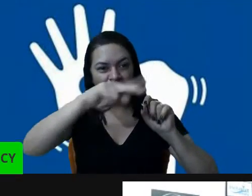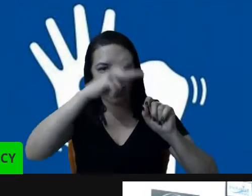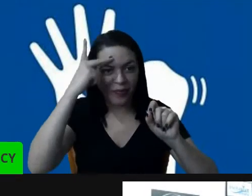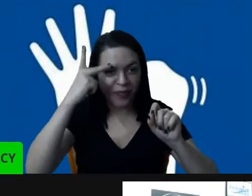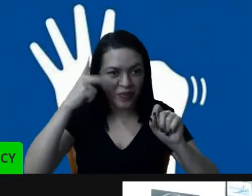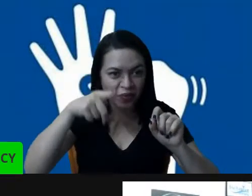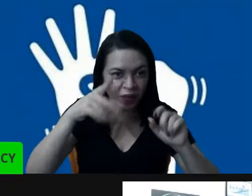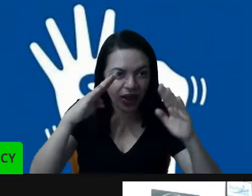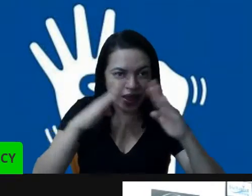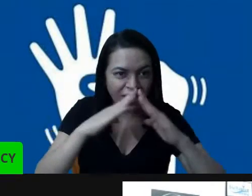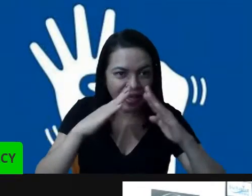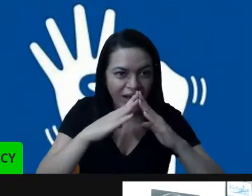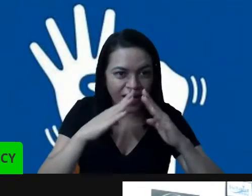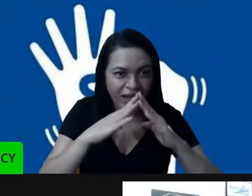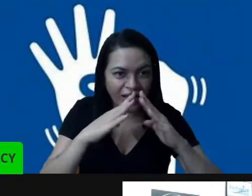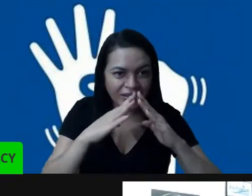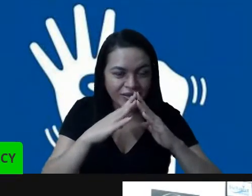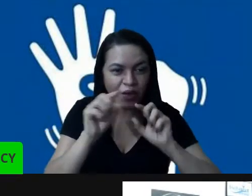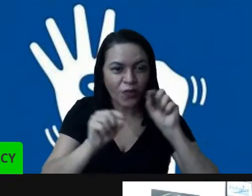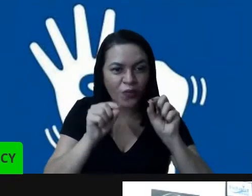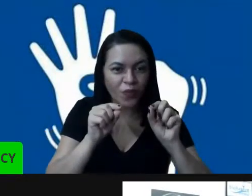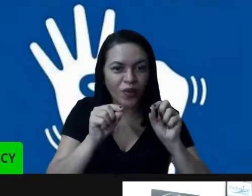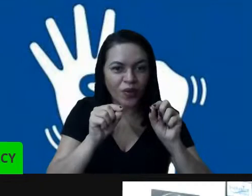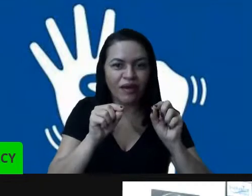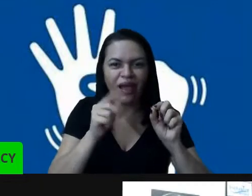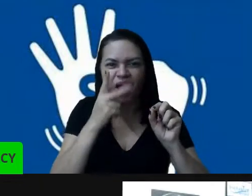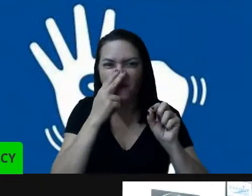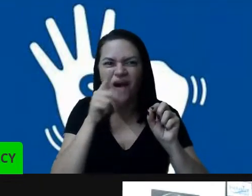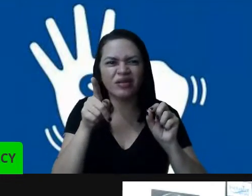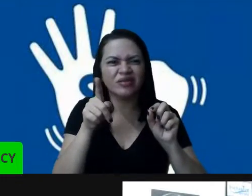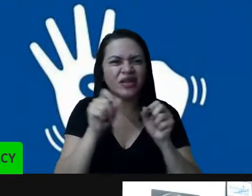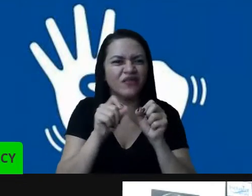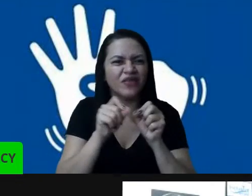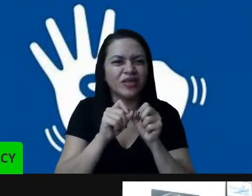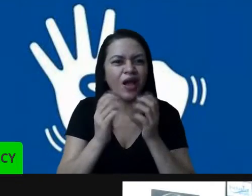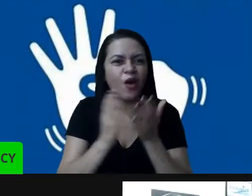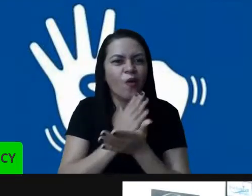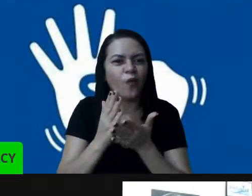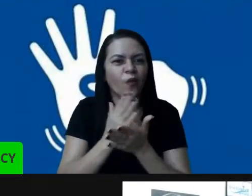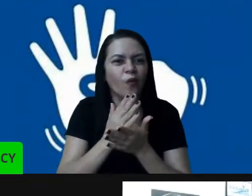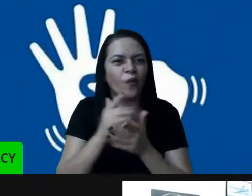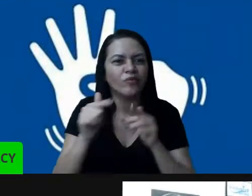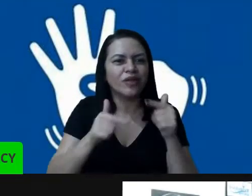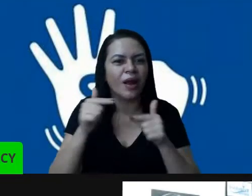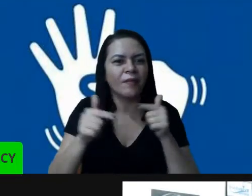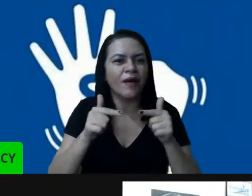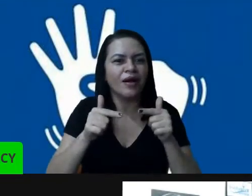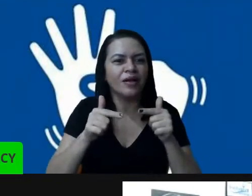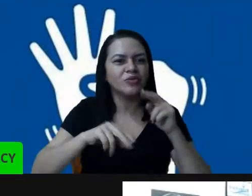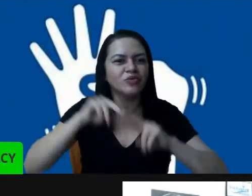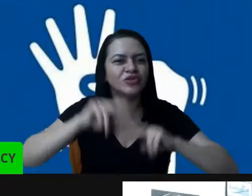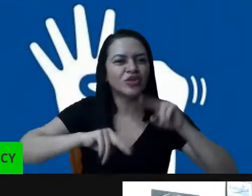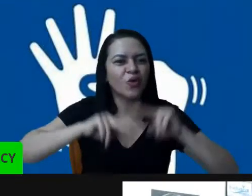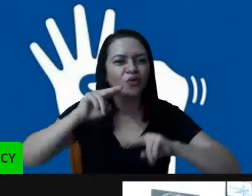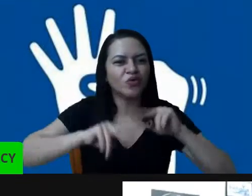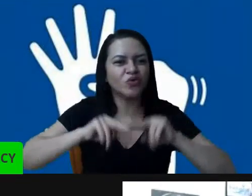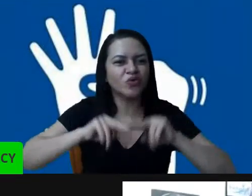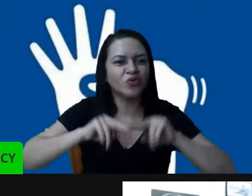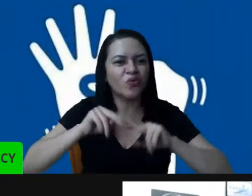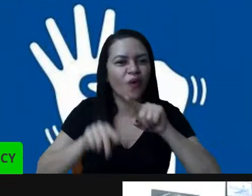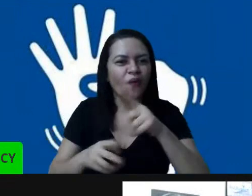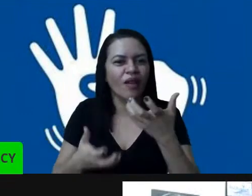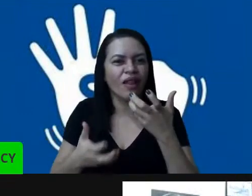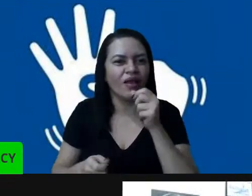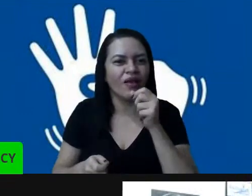ritmo comédia. Acho que ele quer fazer algum trabalho de São João. O Leandro não se Ele é pronunciou. maravilhoso. Ele Mata.